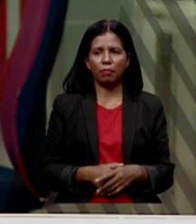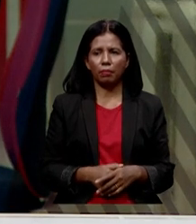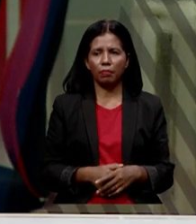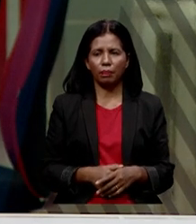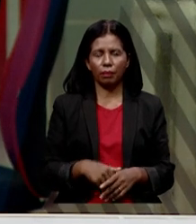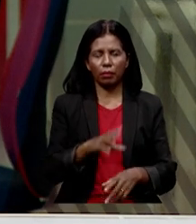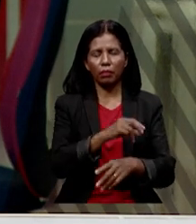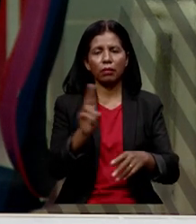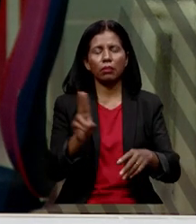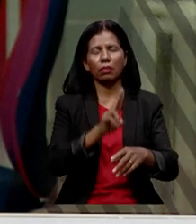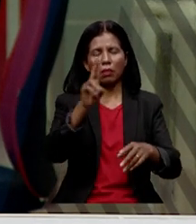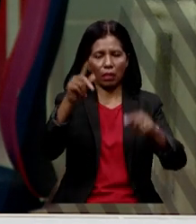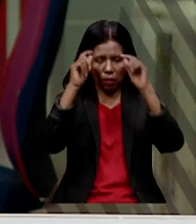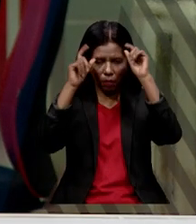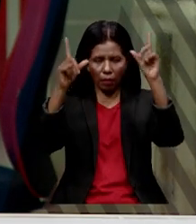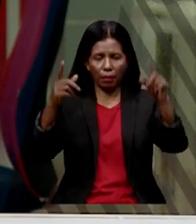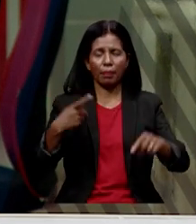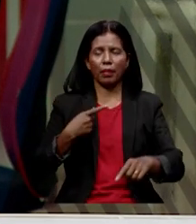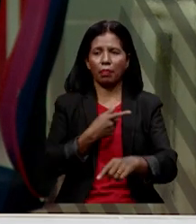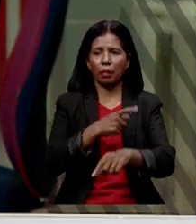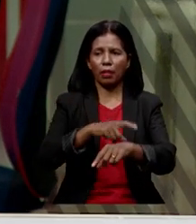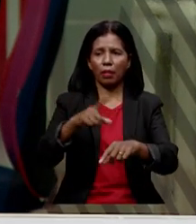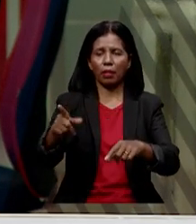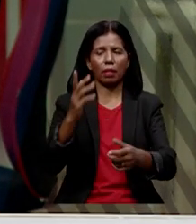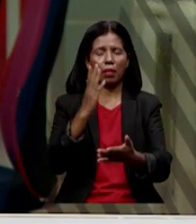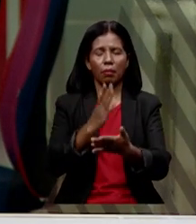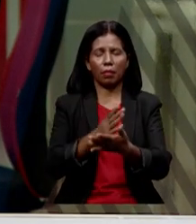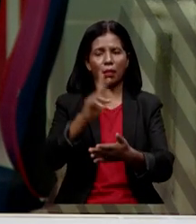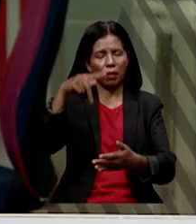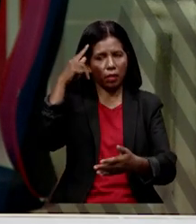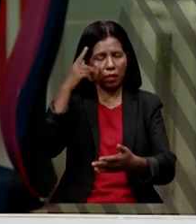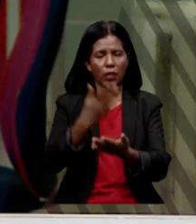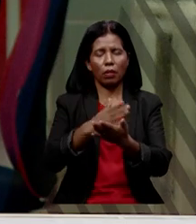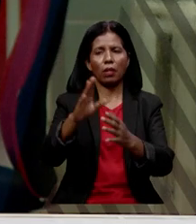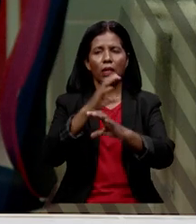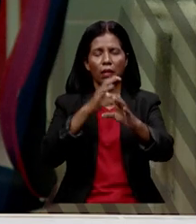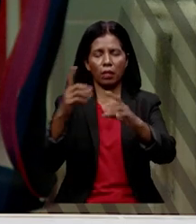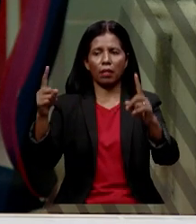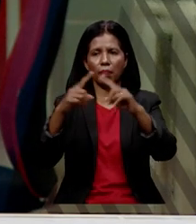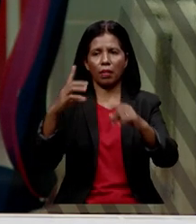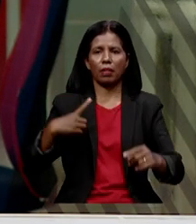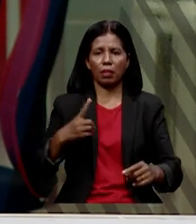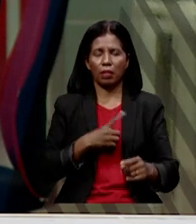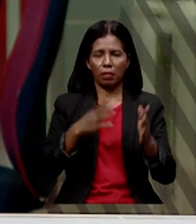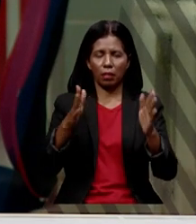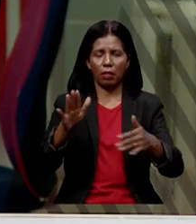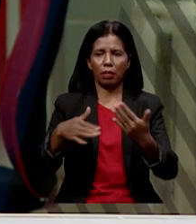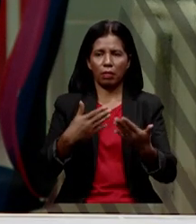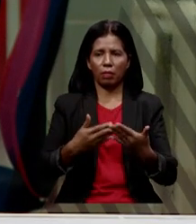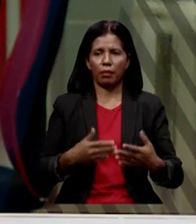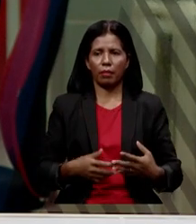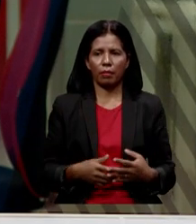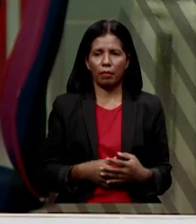Movimento Universitário Timor-Leste exige Parlamento Nacional atuar para a política sócia carreta para deputado Cira.